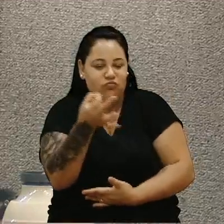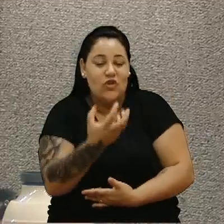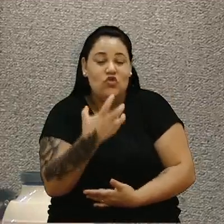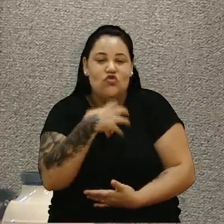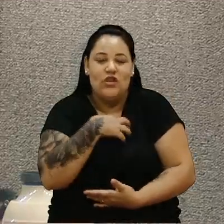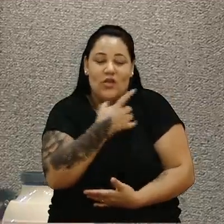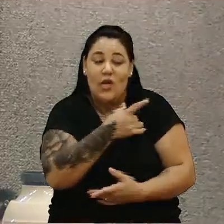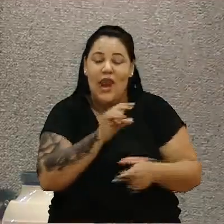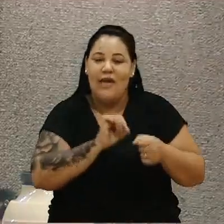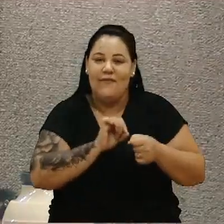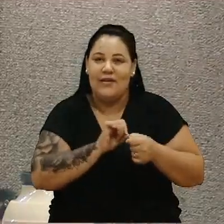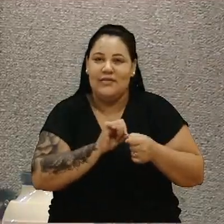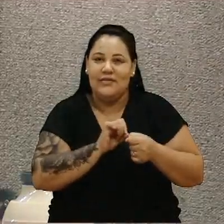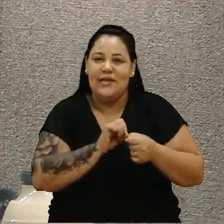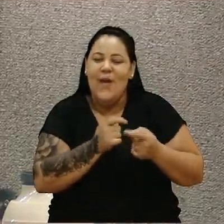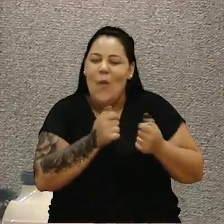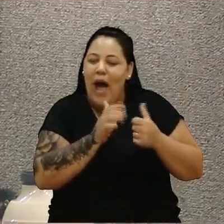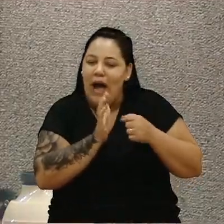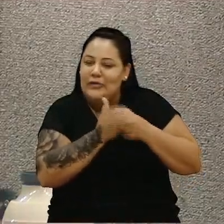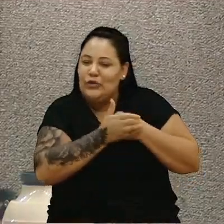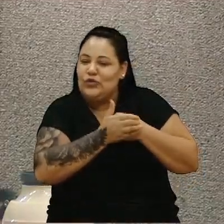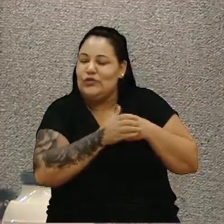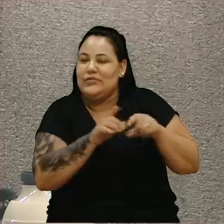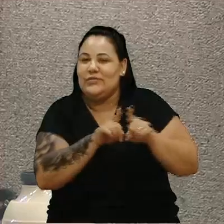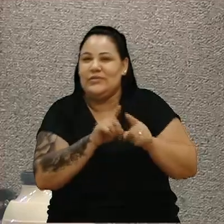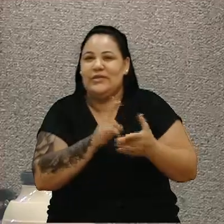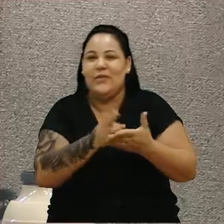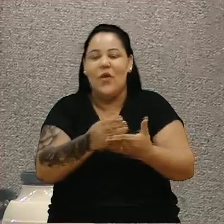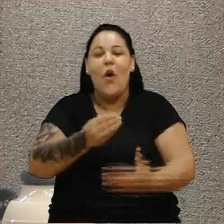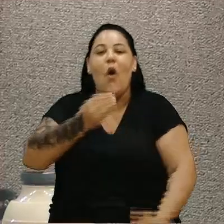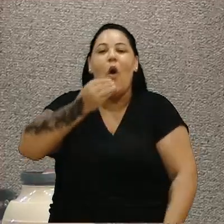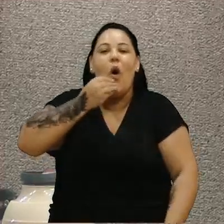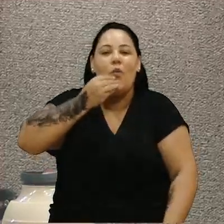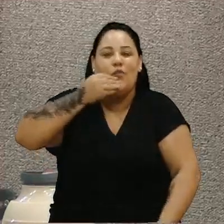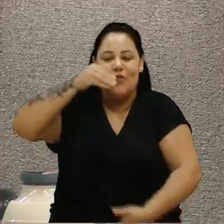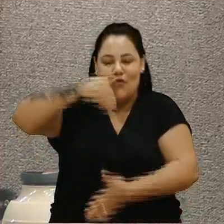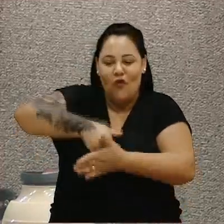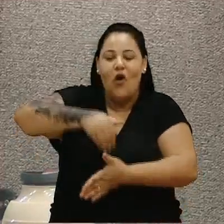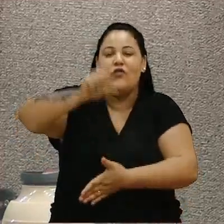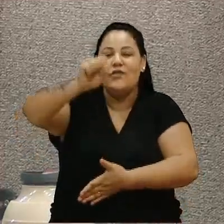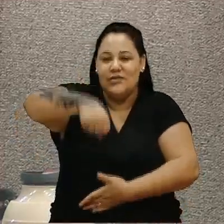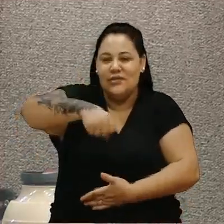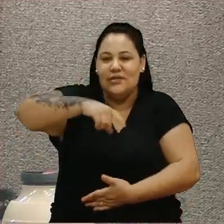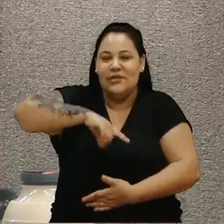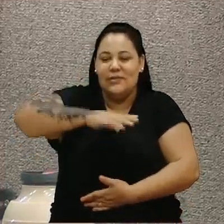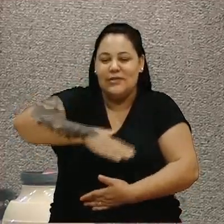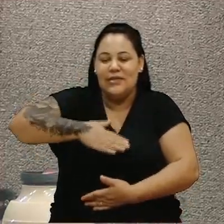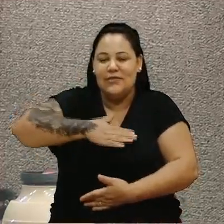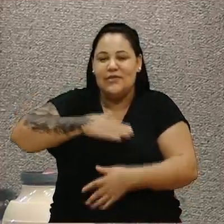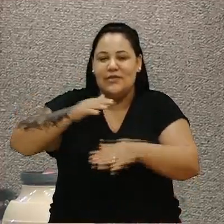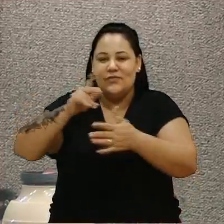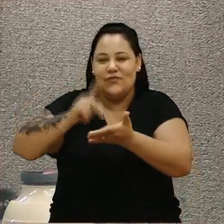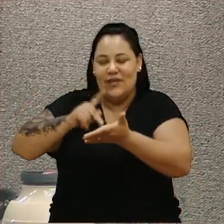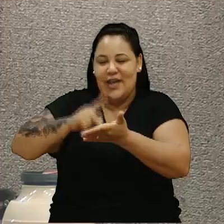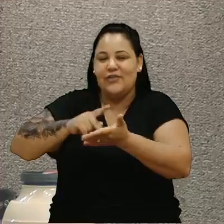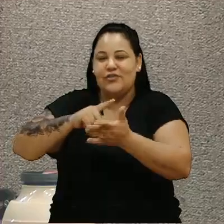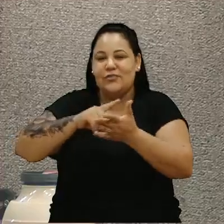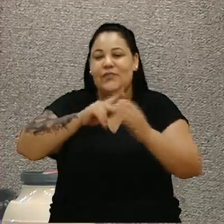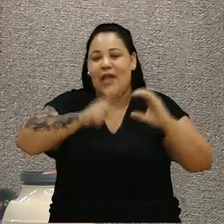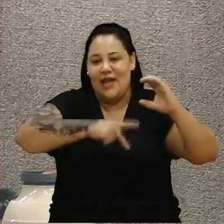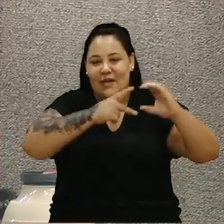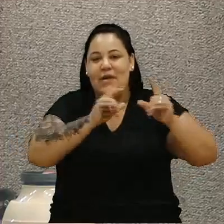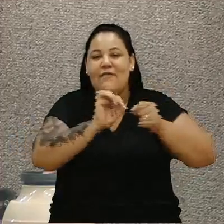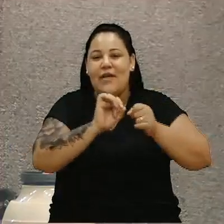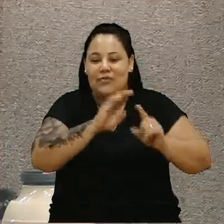faz sempre quase anônima. Então, obviamente, o meu voto é sim e tenho uma alegria muito grande. Acho que essa casa presta